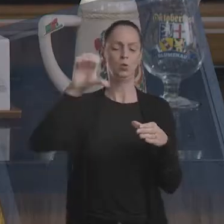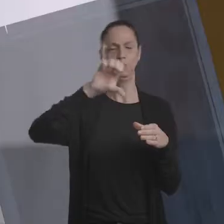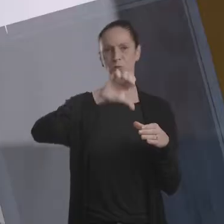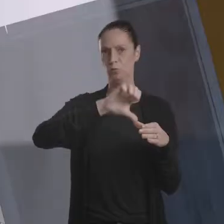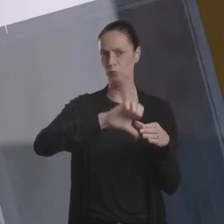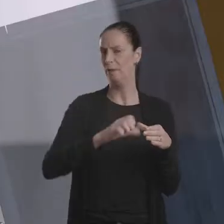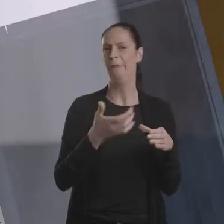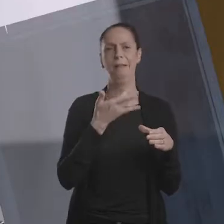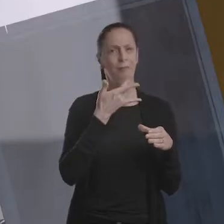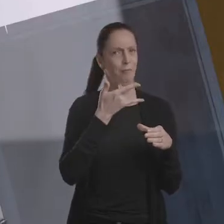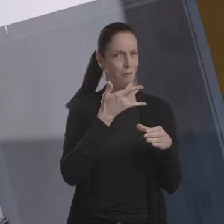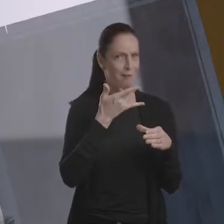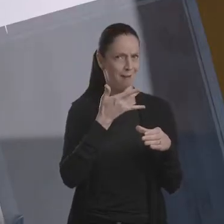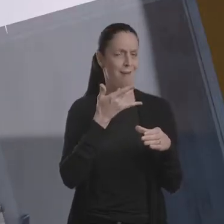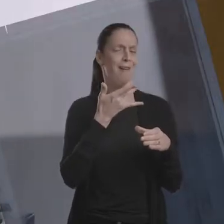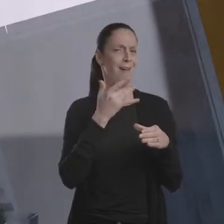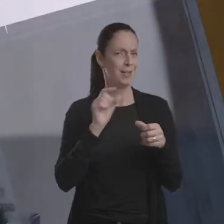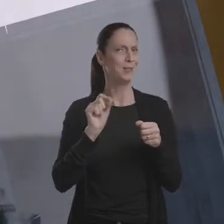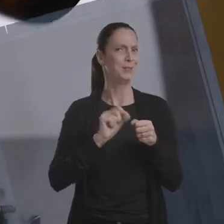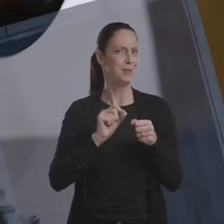caneca.